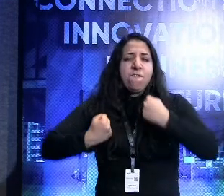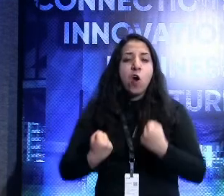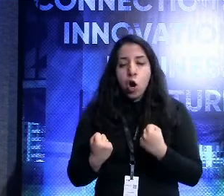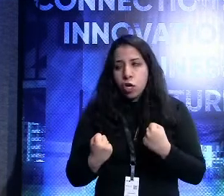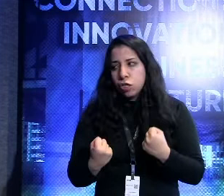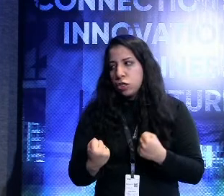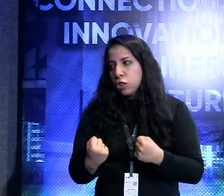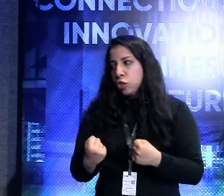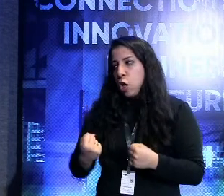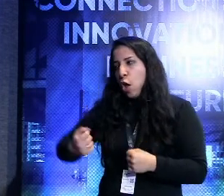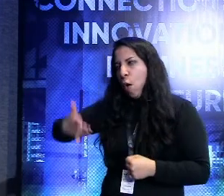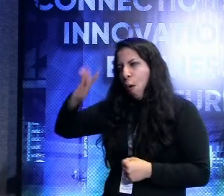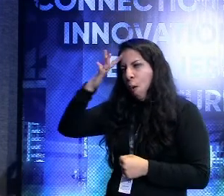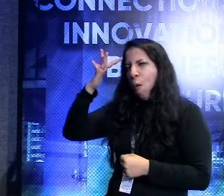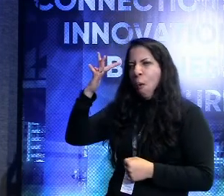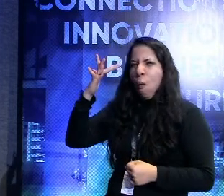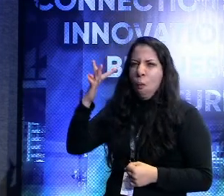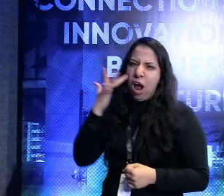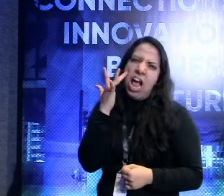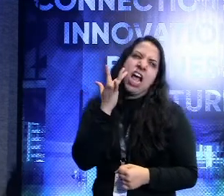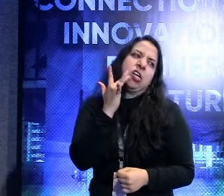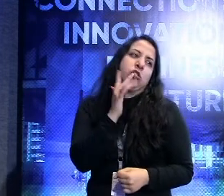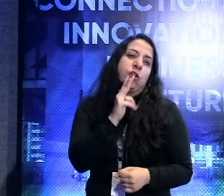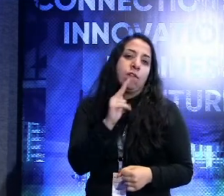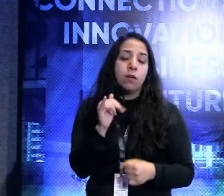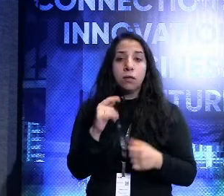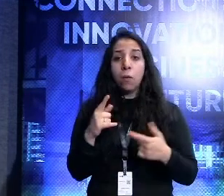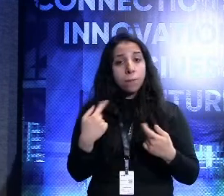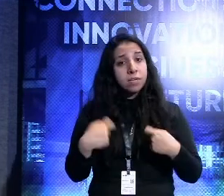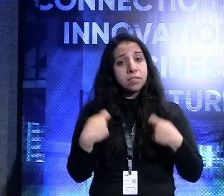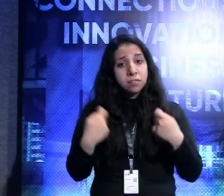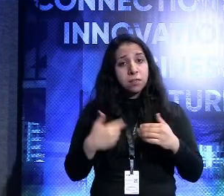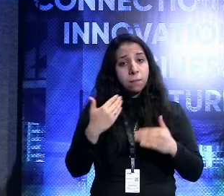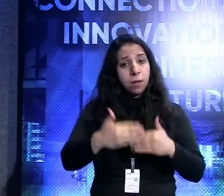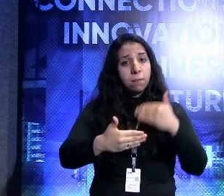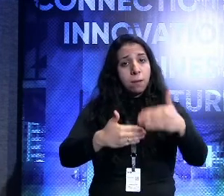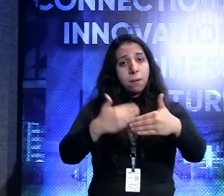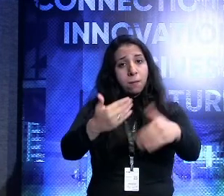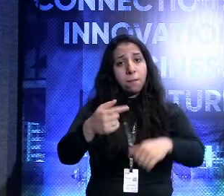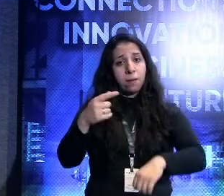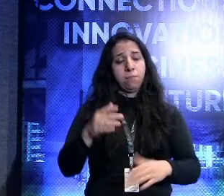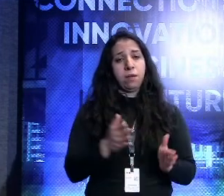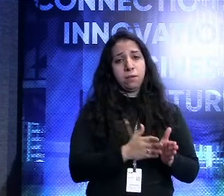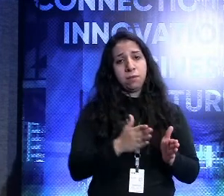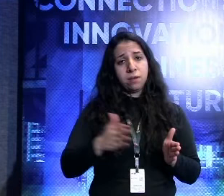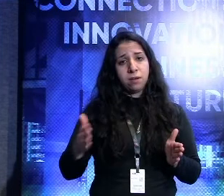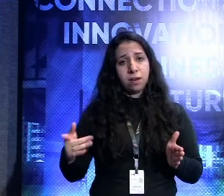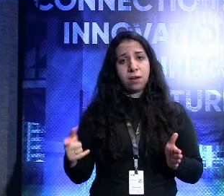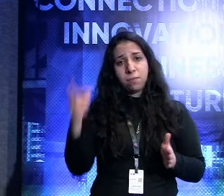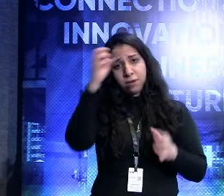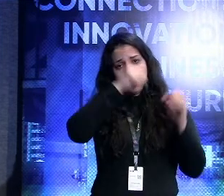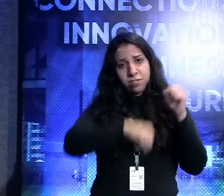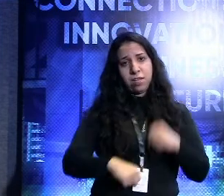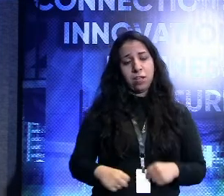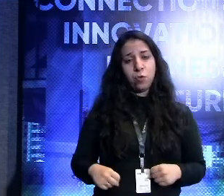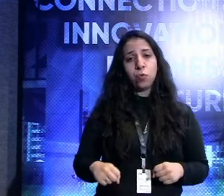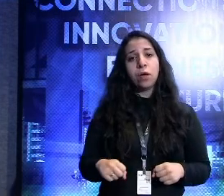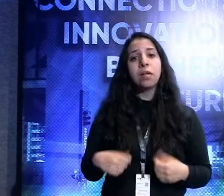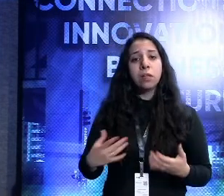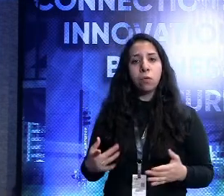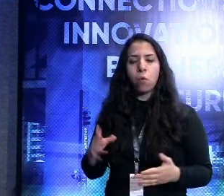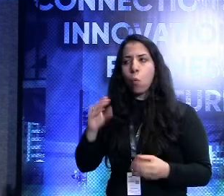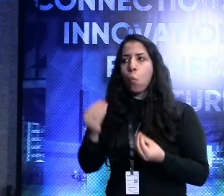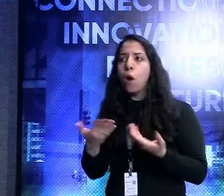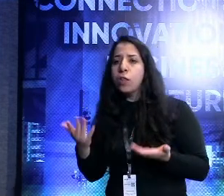altas. Ele precisa passar por fases de aprendizado. E essas fases de aprendizado também são a nossa confiabilidade. O quanto que a gente